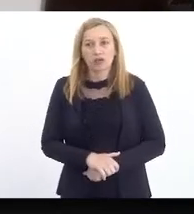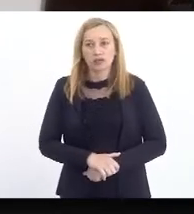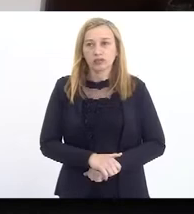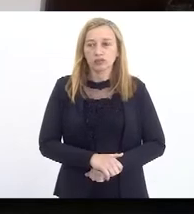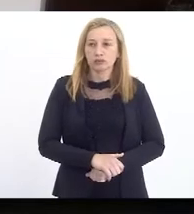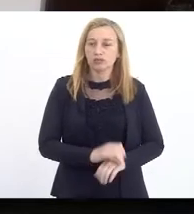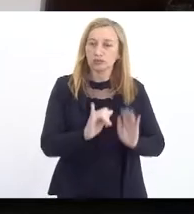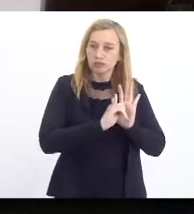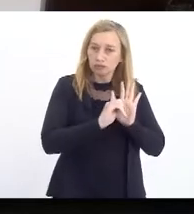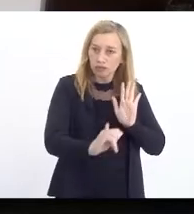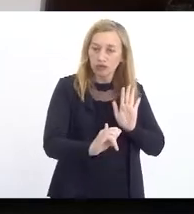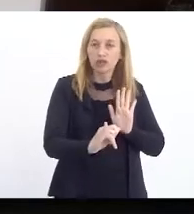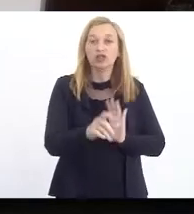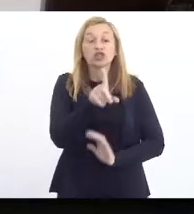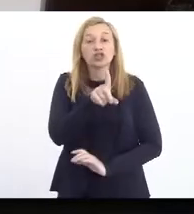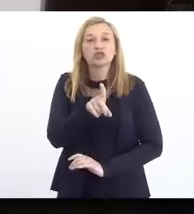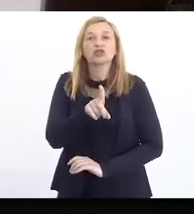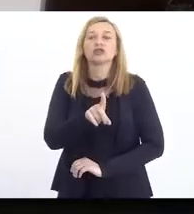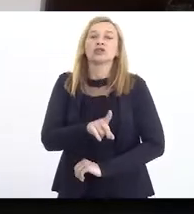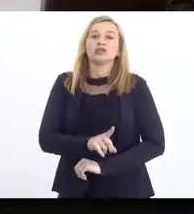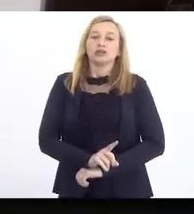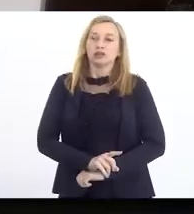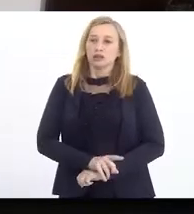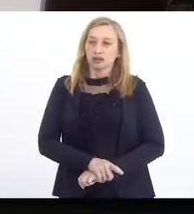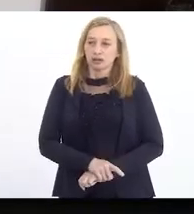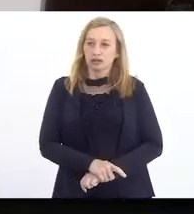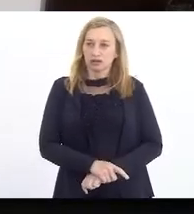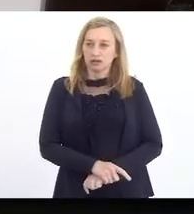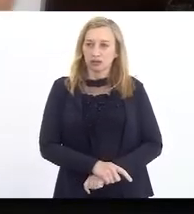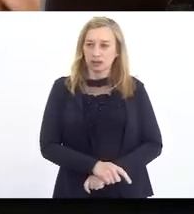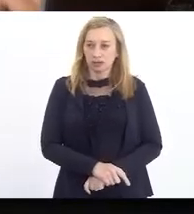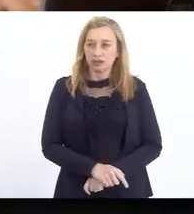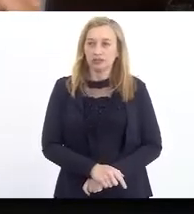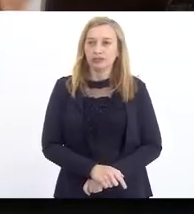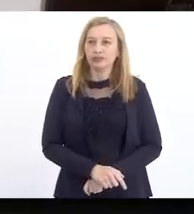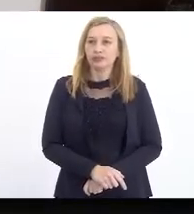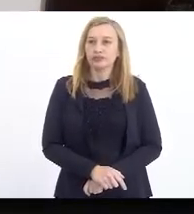publicado no Diário Oficial.